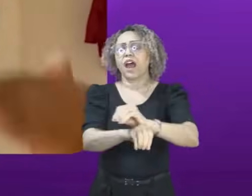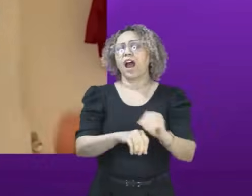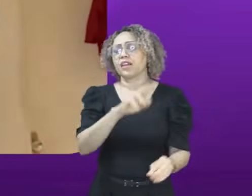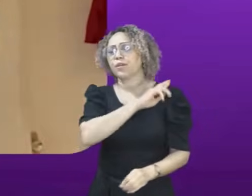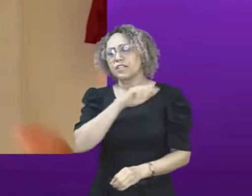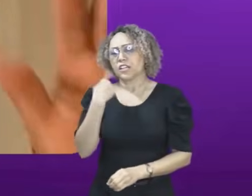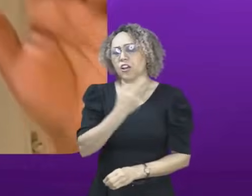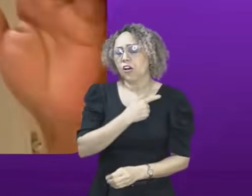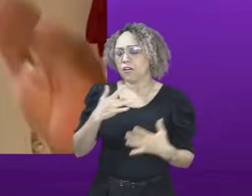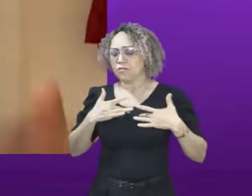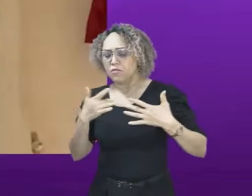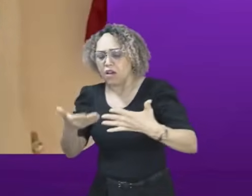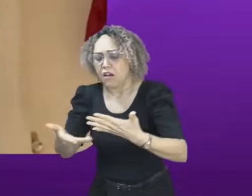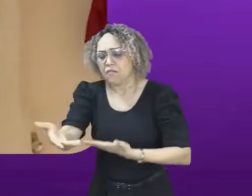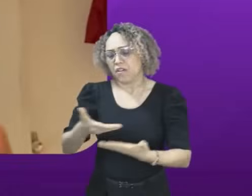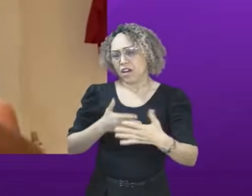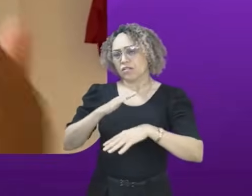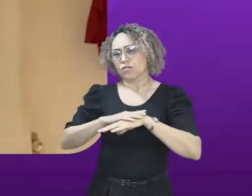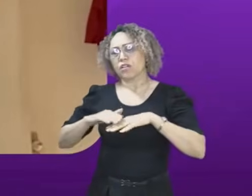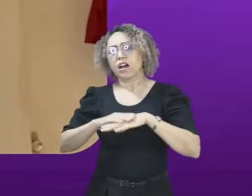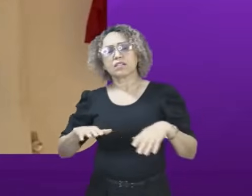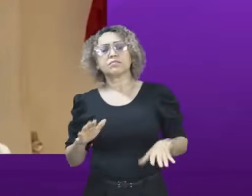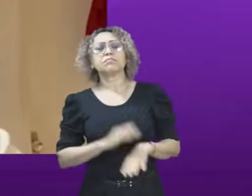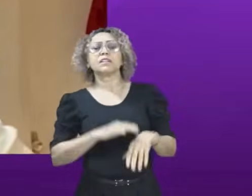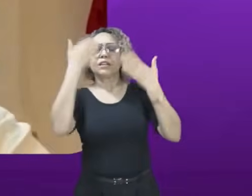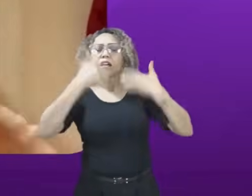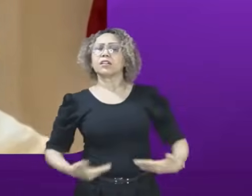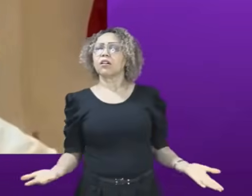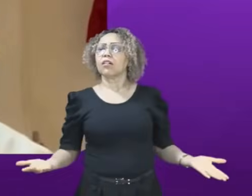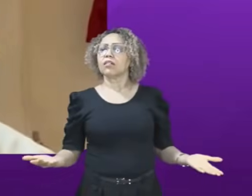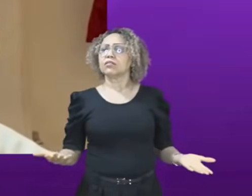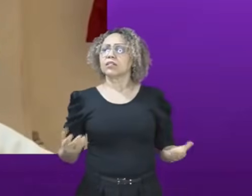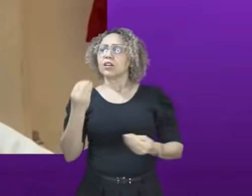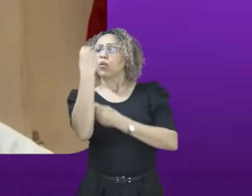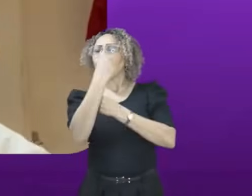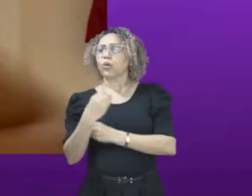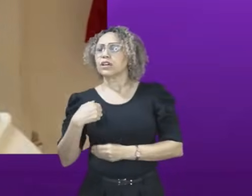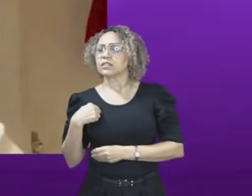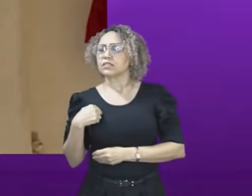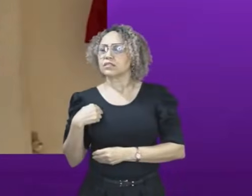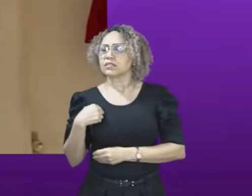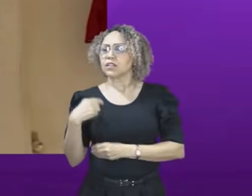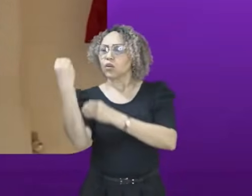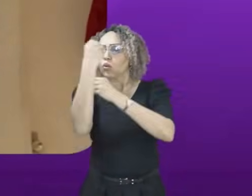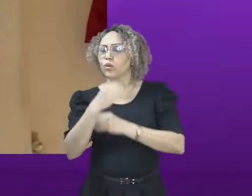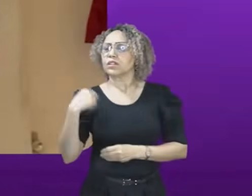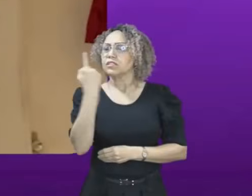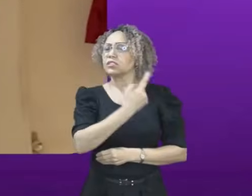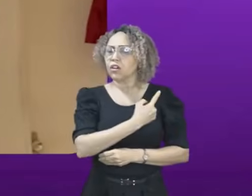do afeto, do carinho, mas e nós? E o nosso cuidado? E o cuidado com o que a